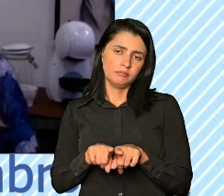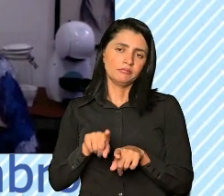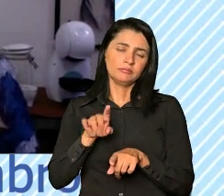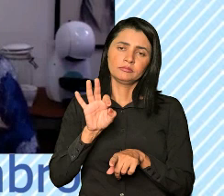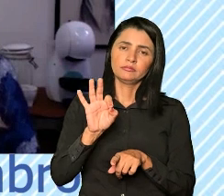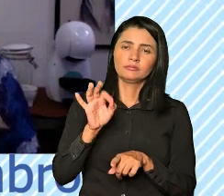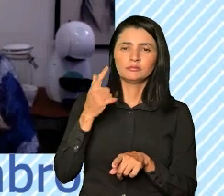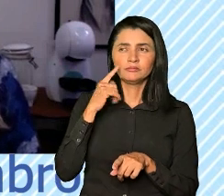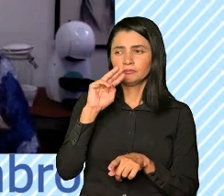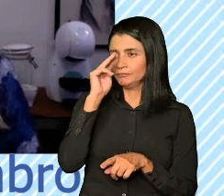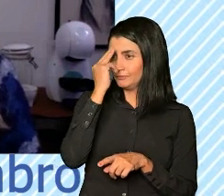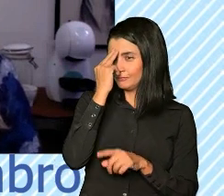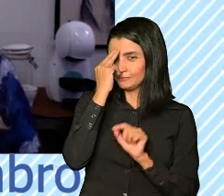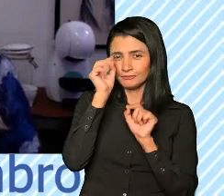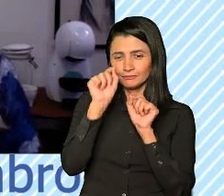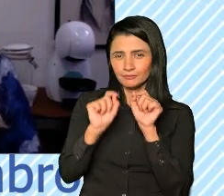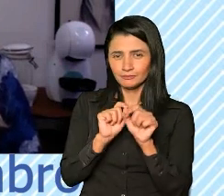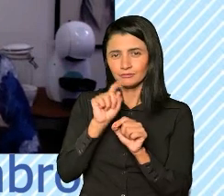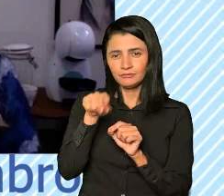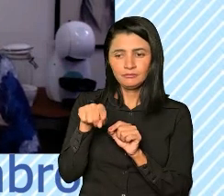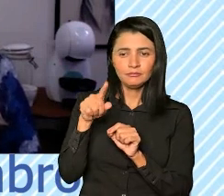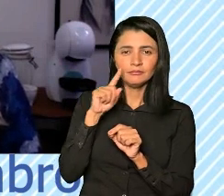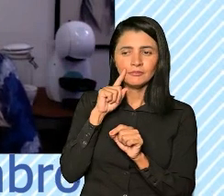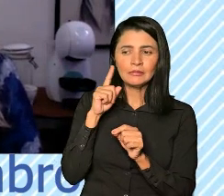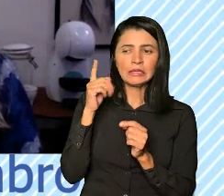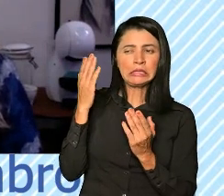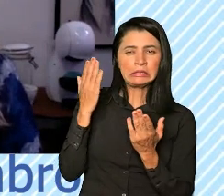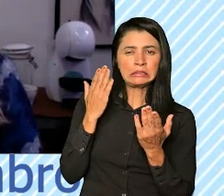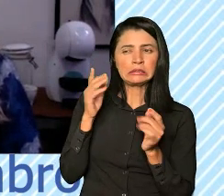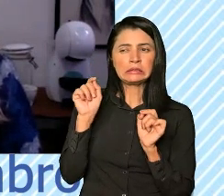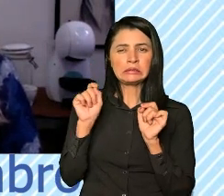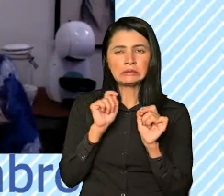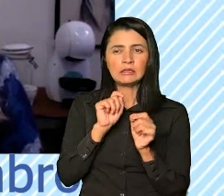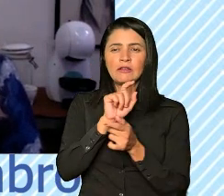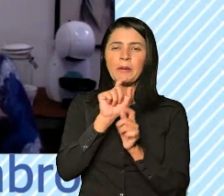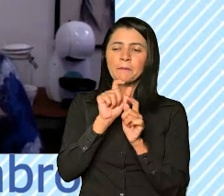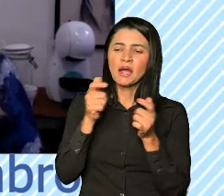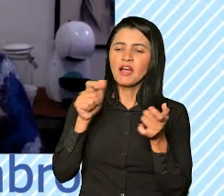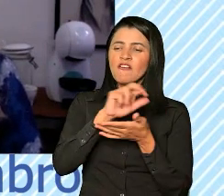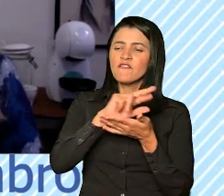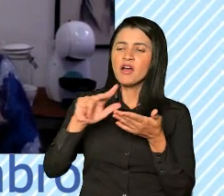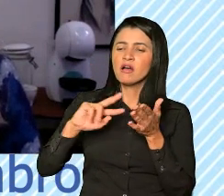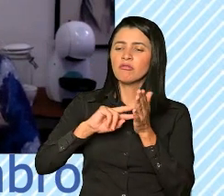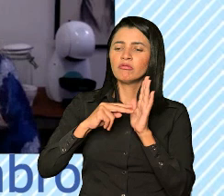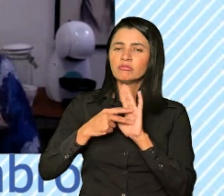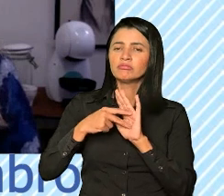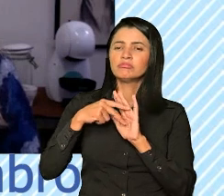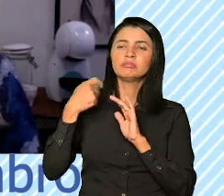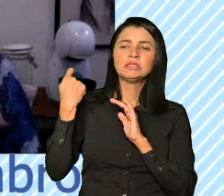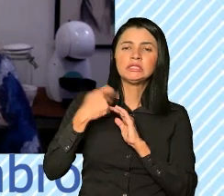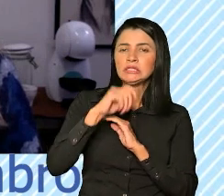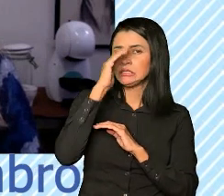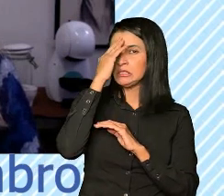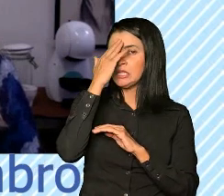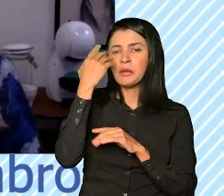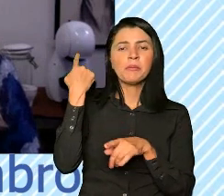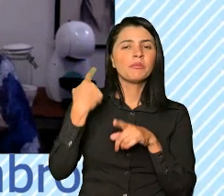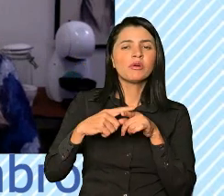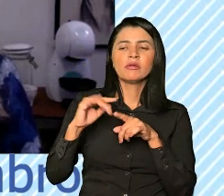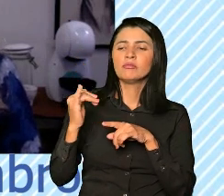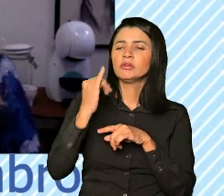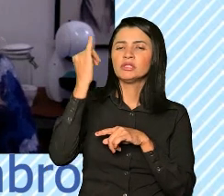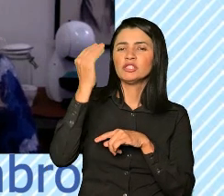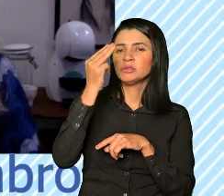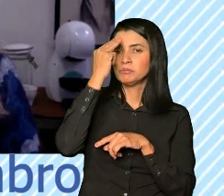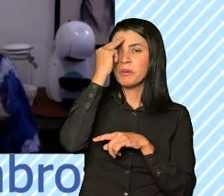pensando em memória, que é bastante polissêmico, a gente tem que, talvez, começar entendendo a importância da memória como um todo,